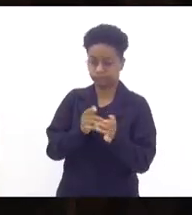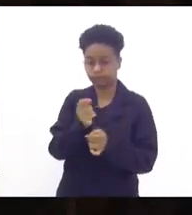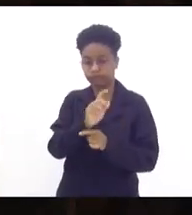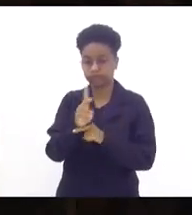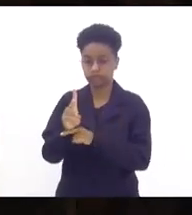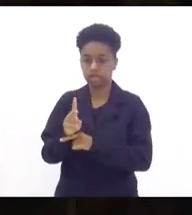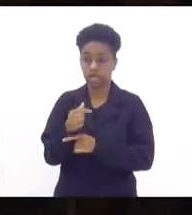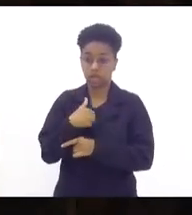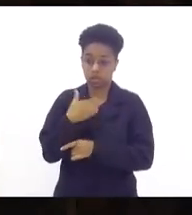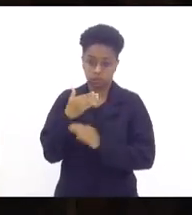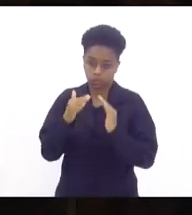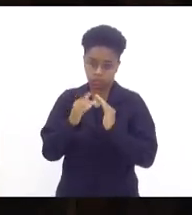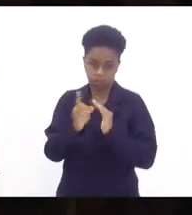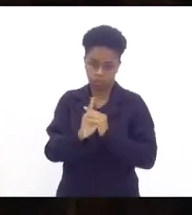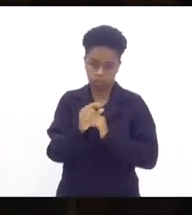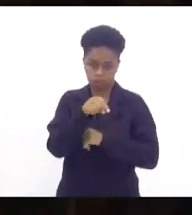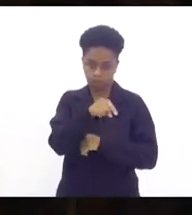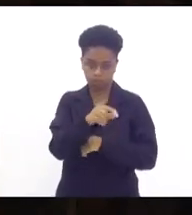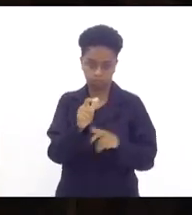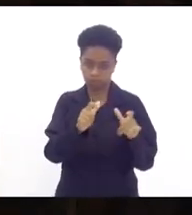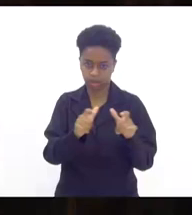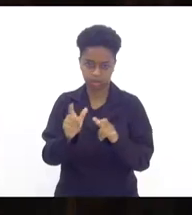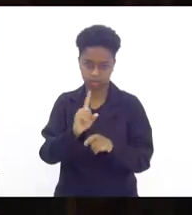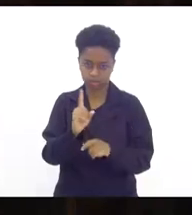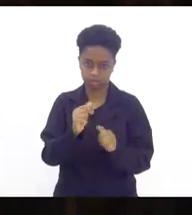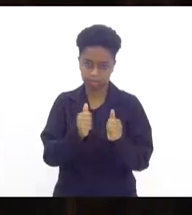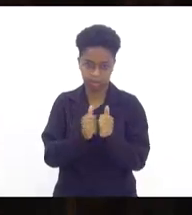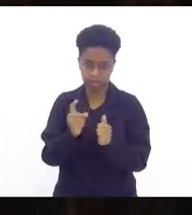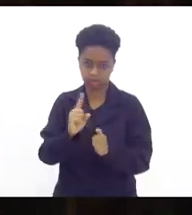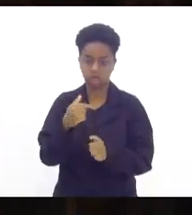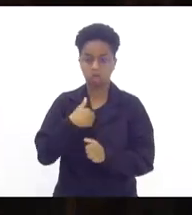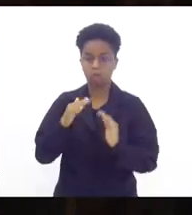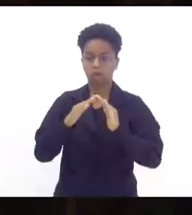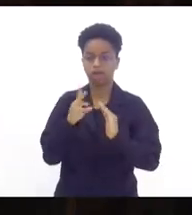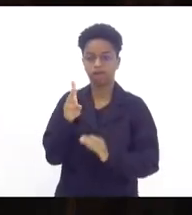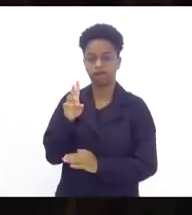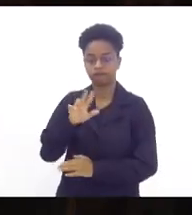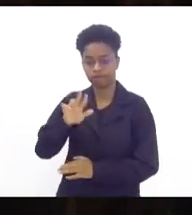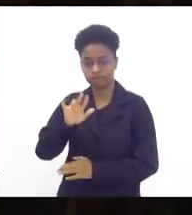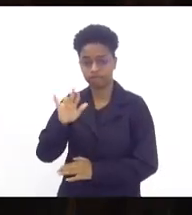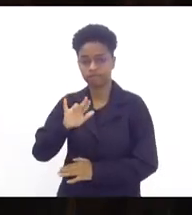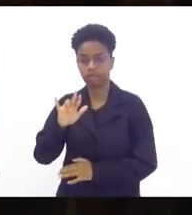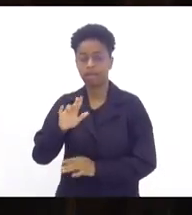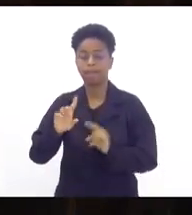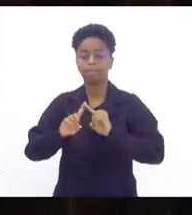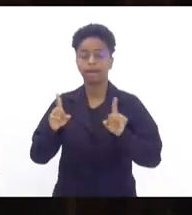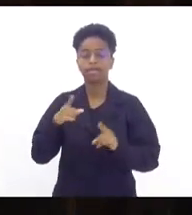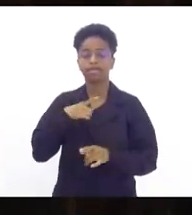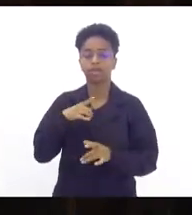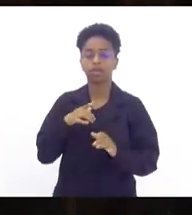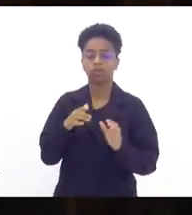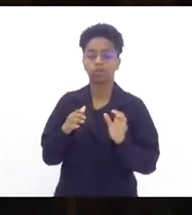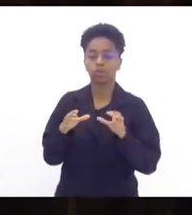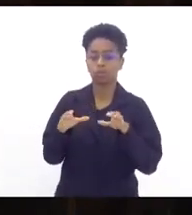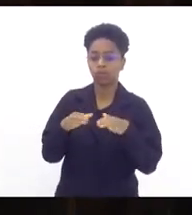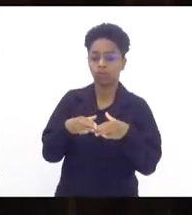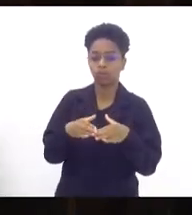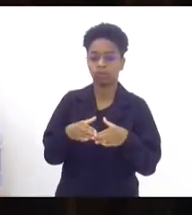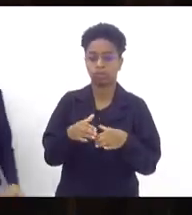de mais nada eu não moro na nas proximidades Eu moro em Vila Isabel porém eu tenho um grupo de WhatsApp